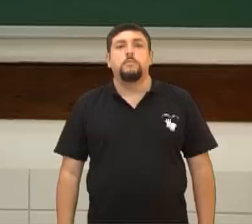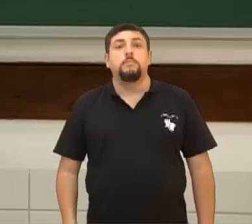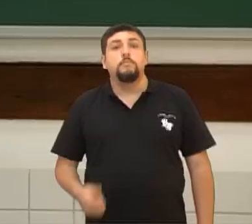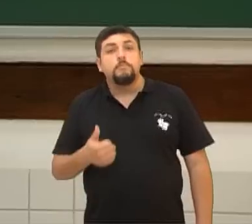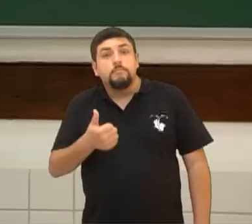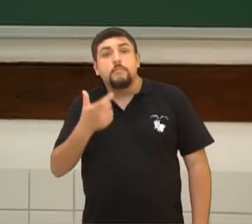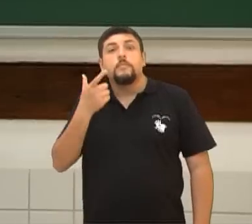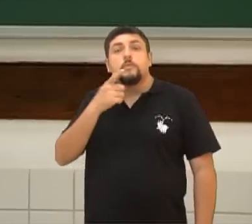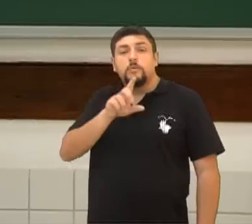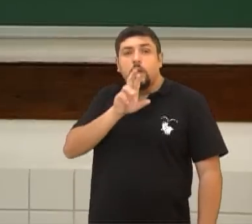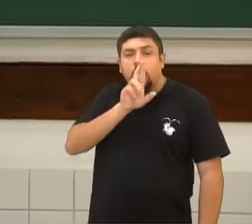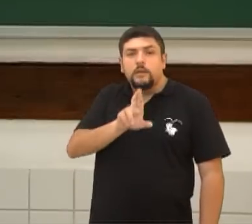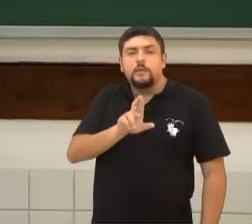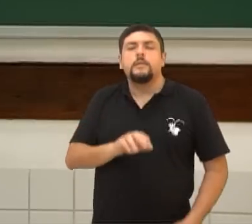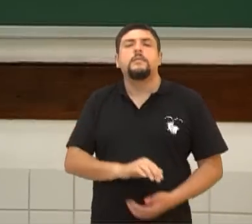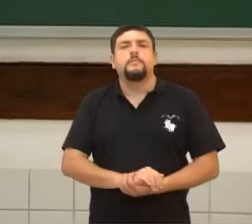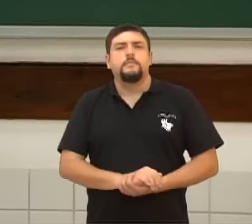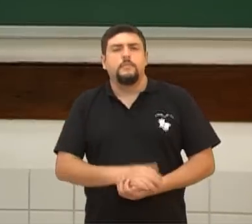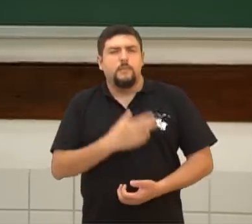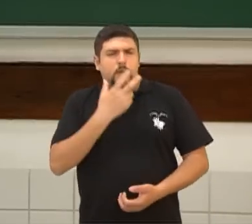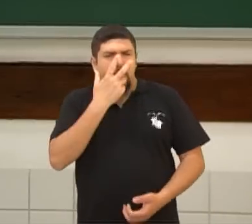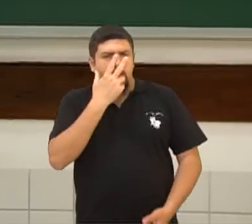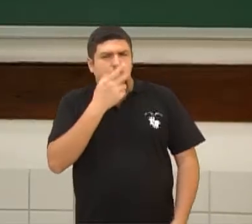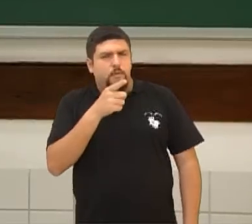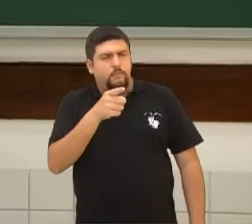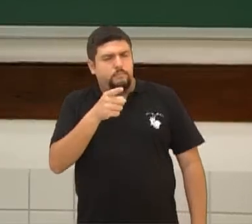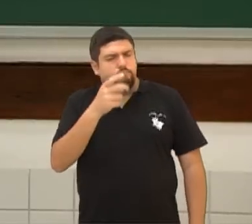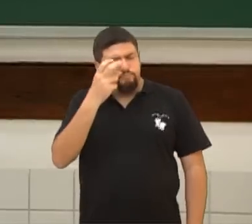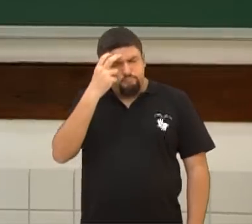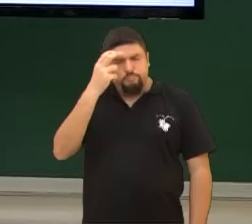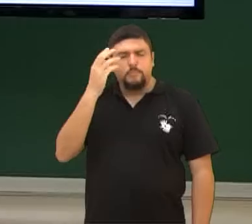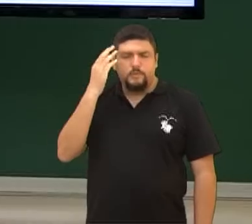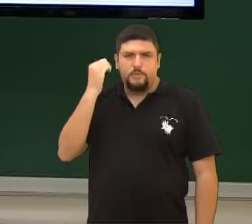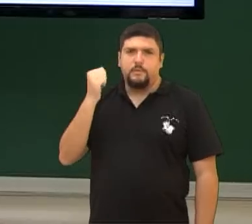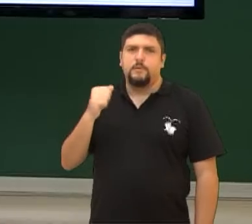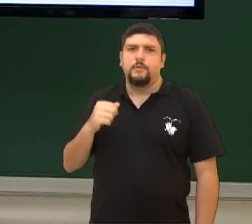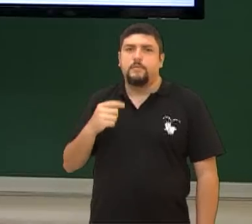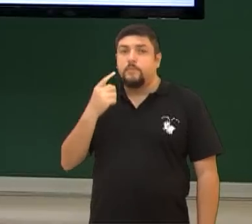Conseguiu responder? Eu acho que você acertou. Vamos dar uma olhada nisso aí?